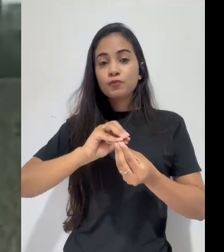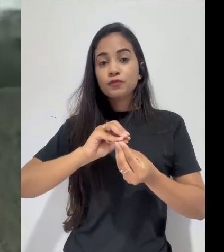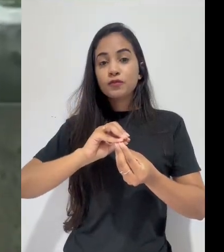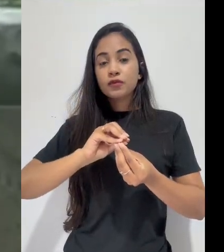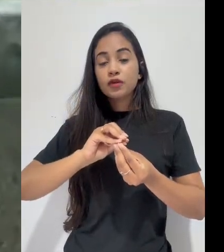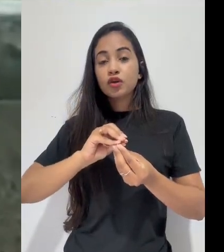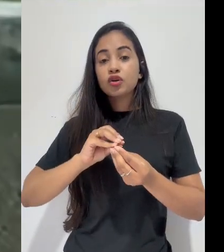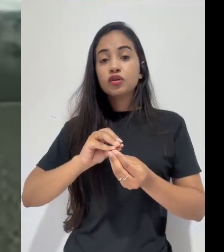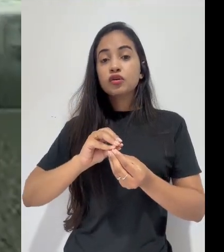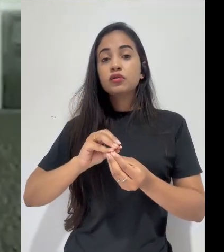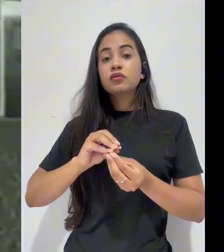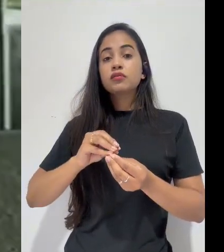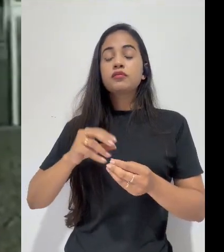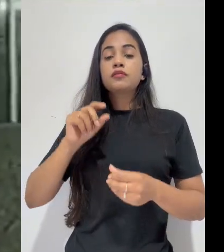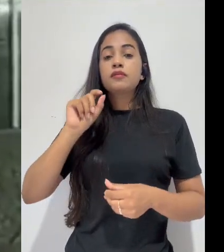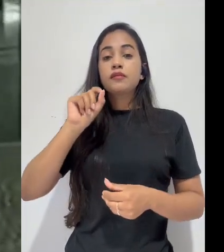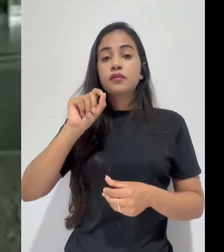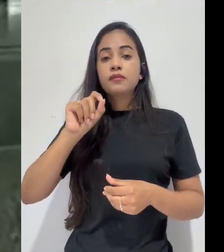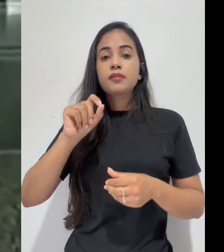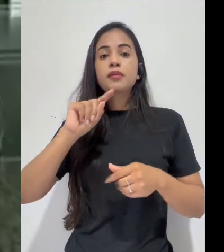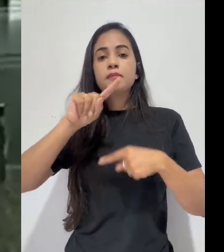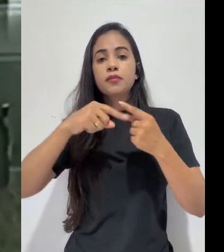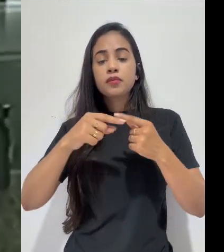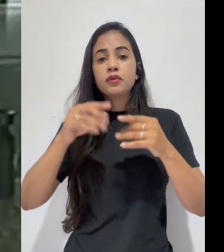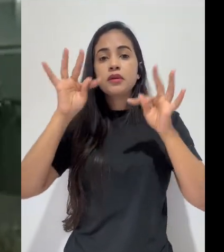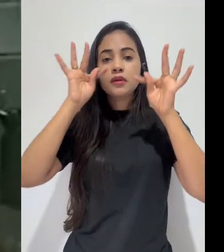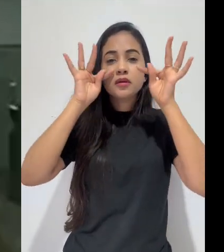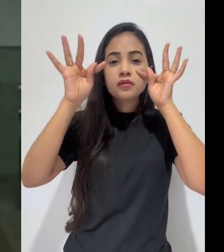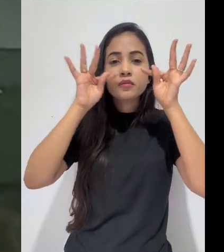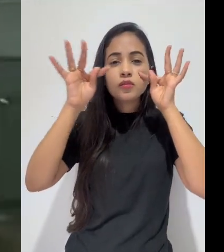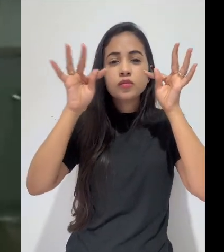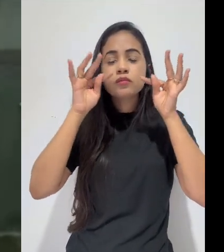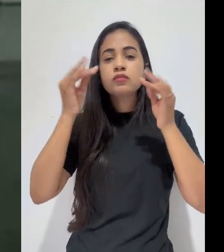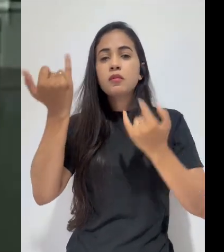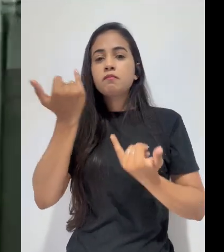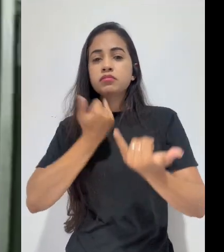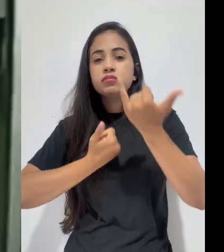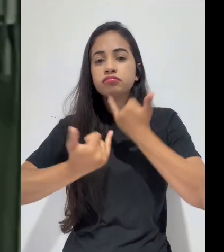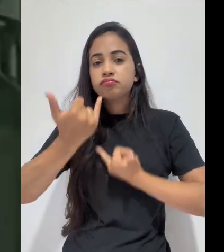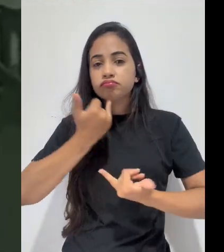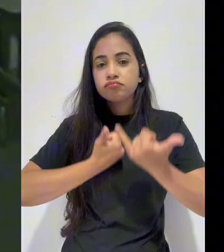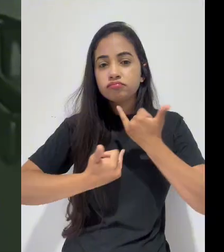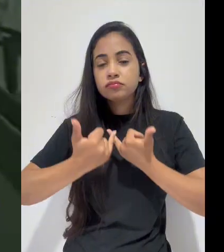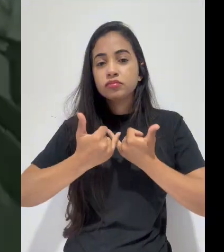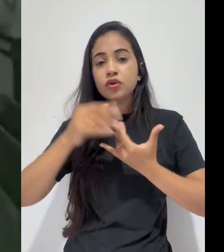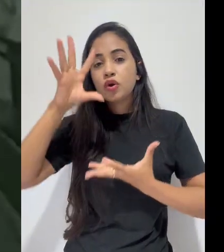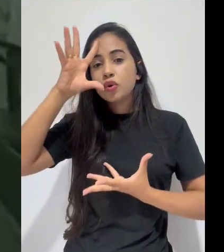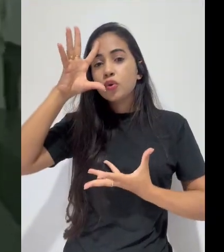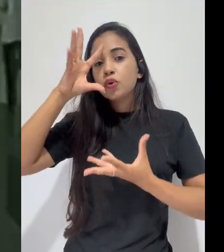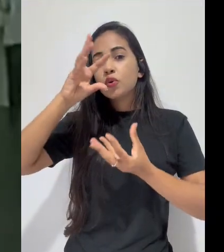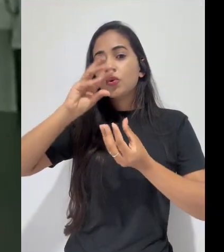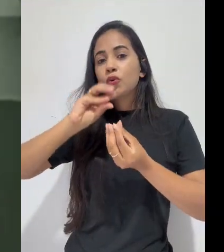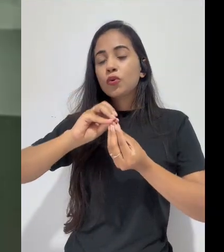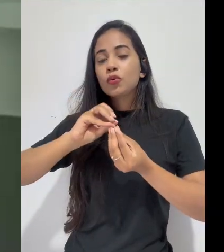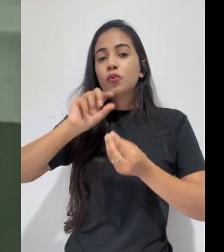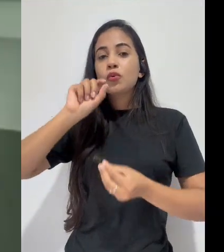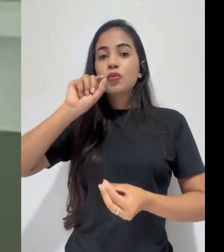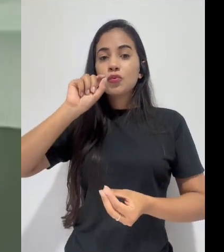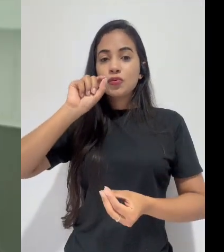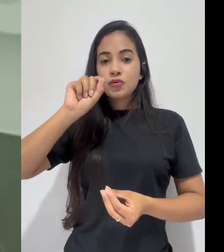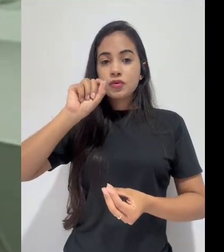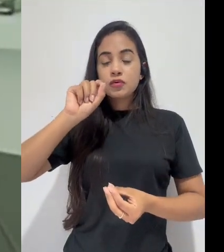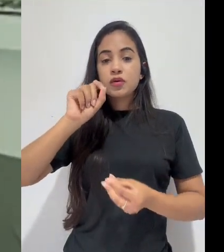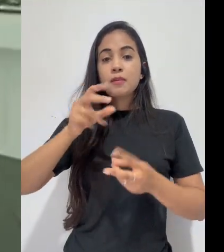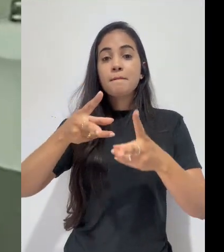específica para levantar os fatos. Após colher os depoimentos necessários e analisá-los devidamente, concluímos pela